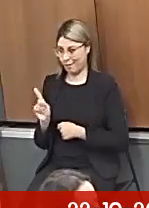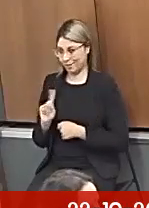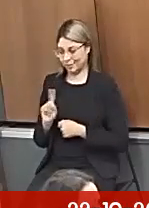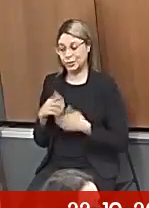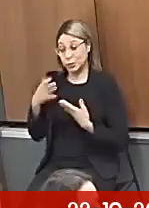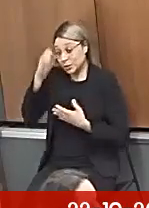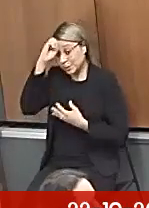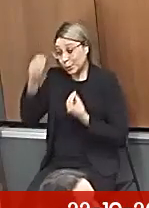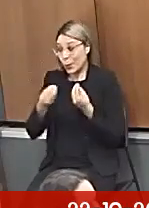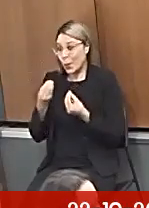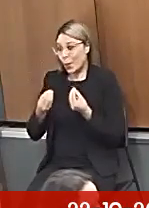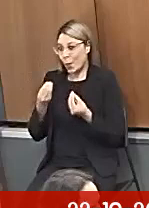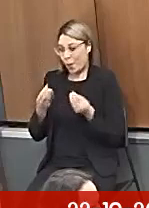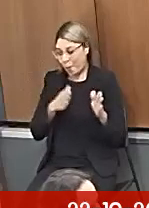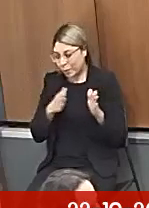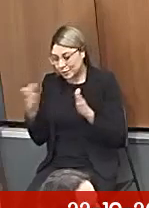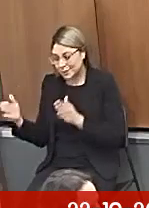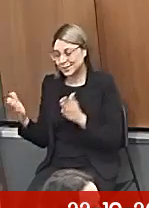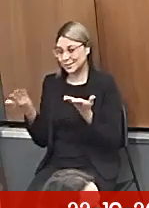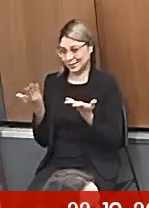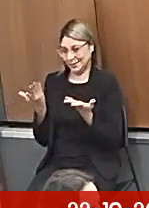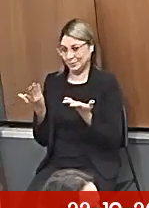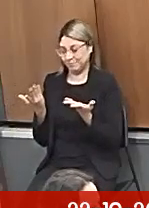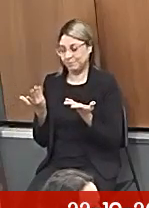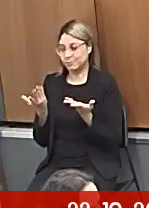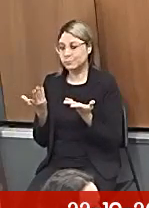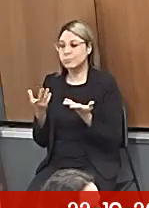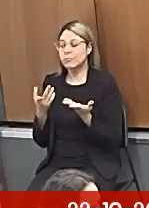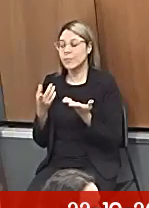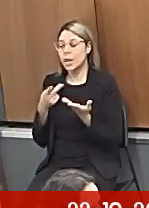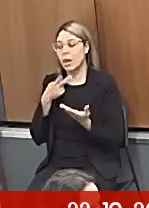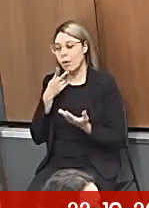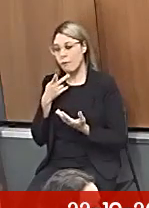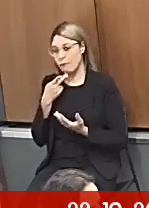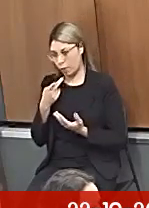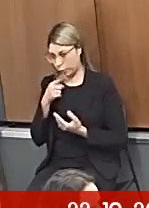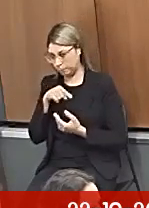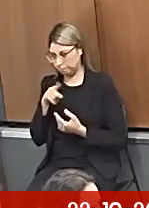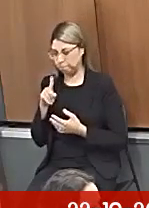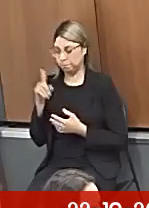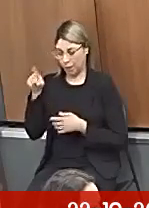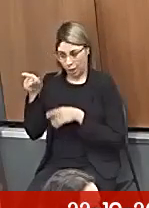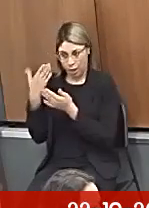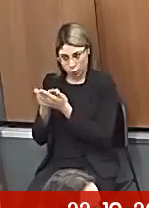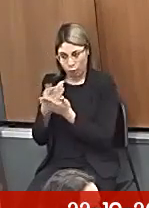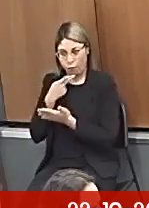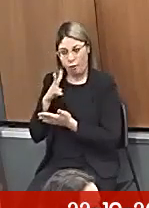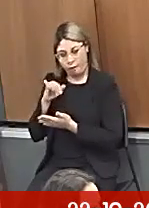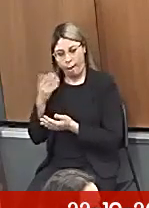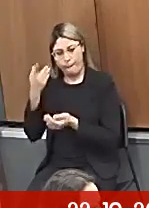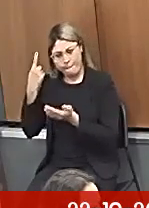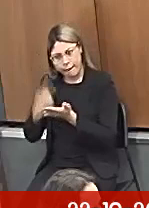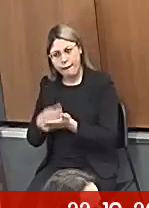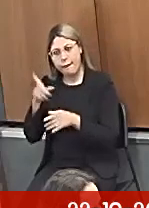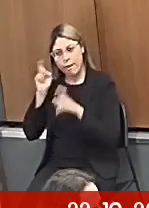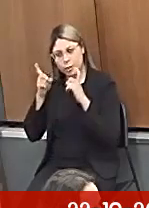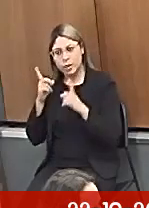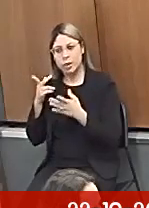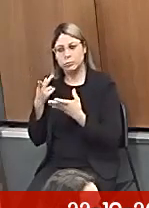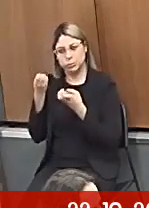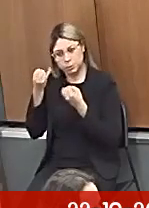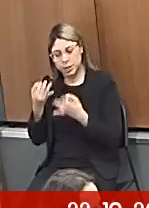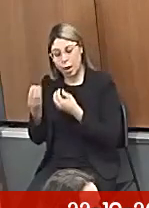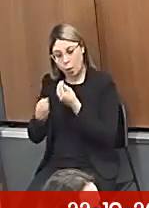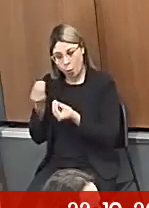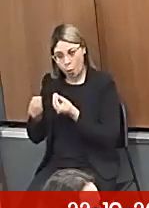ela não sabia nem como é que viabilizava isso. Eu vou marcar uma reunião para você. A gente vai reunir e a gente vai vir aqui te falar só como que faz